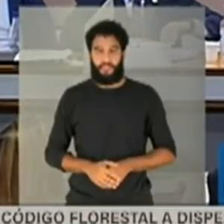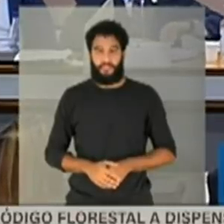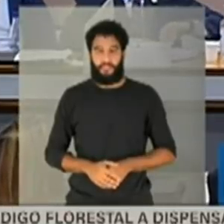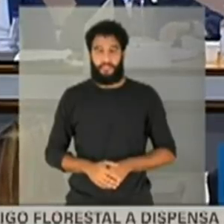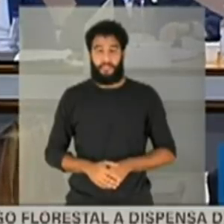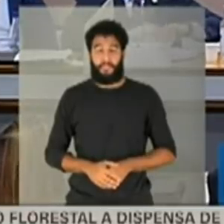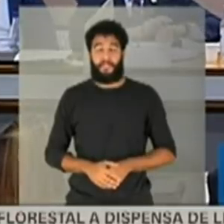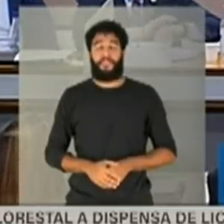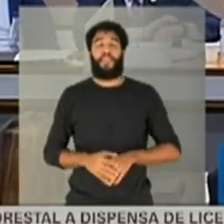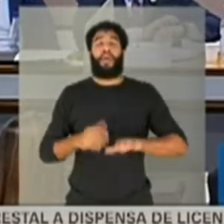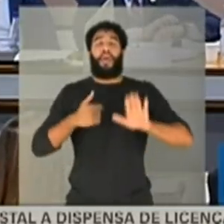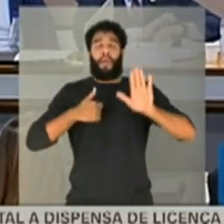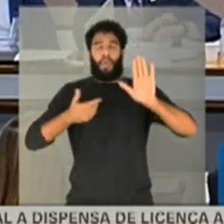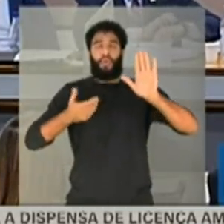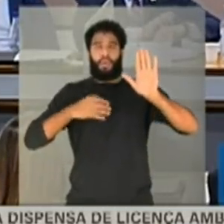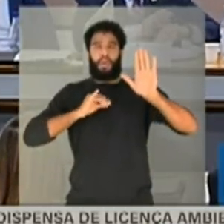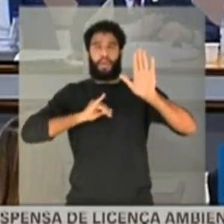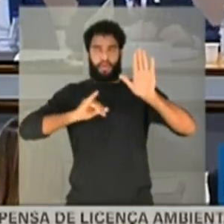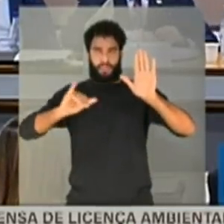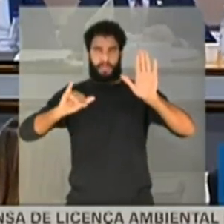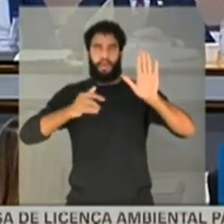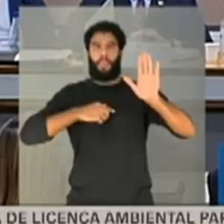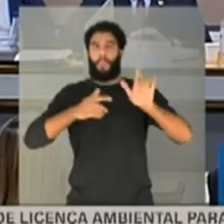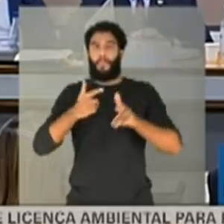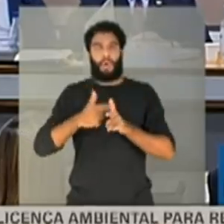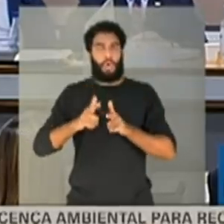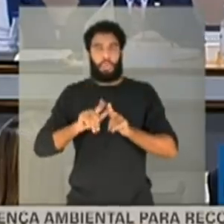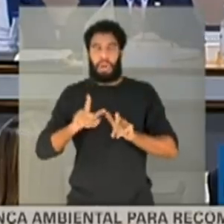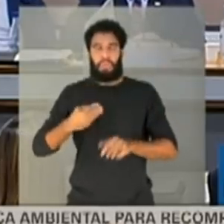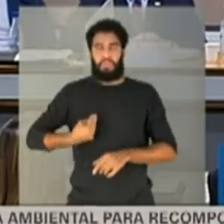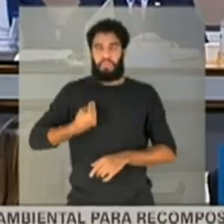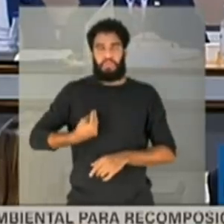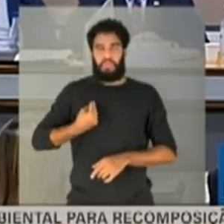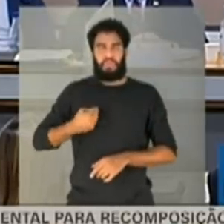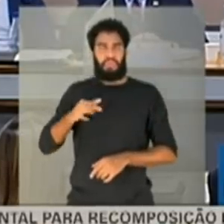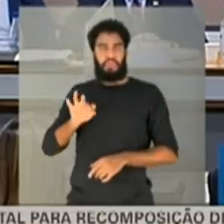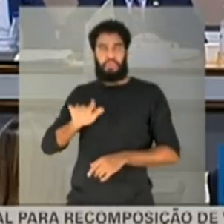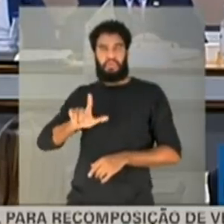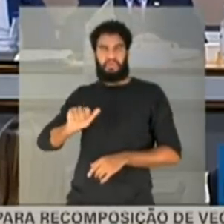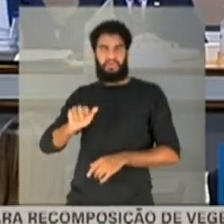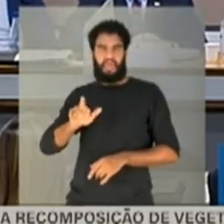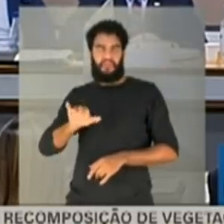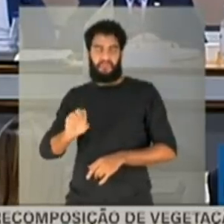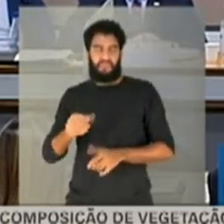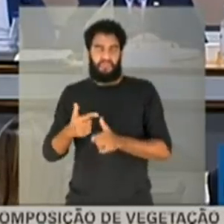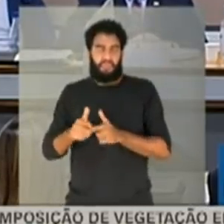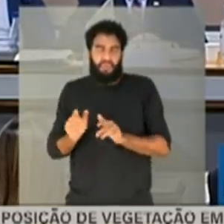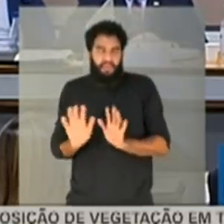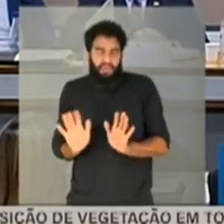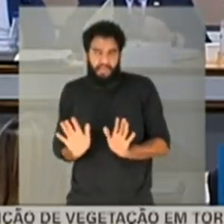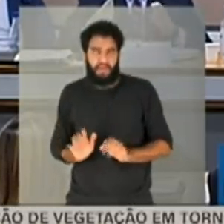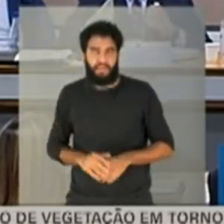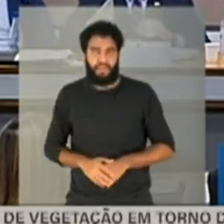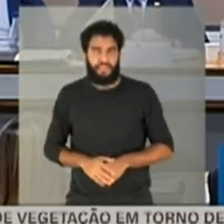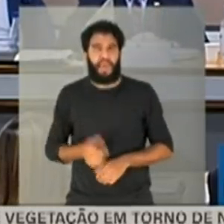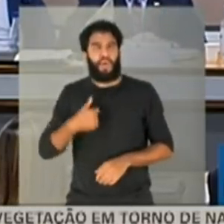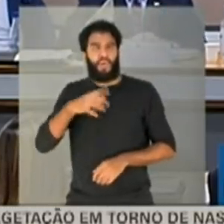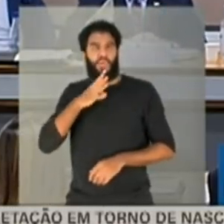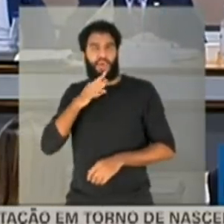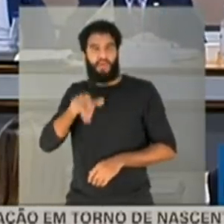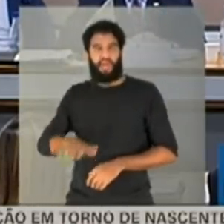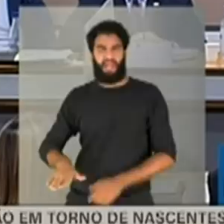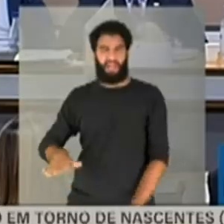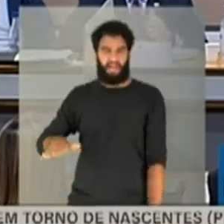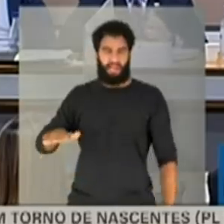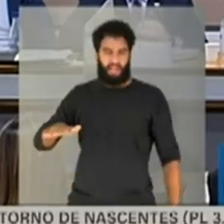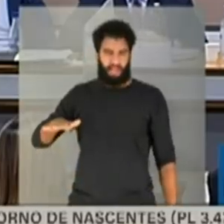dizer que eu não tenho nenhum problema em estar na presença aqui do senador. Lógico. Flávio Bolsonaro. Eu conheço ele desde